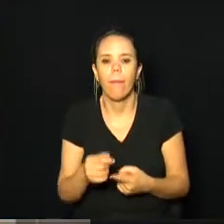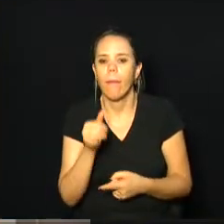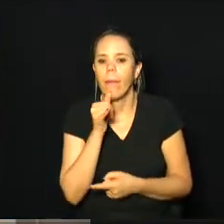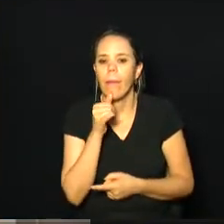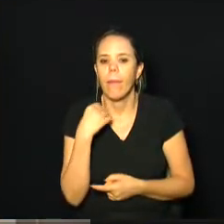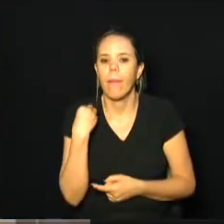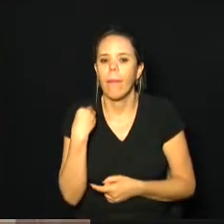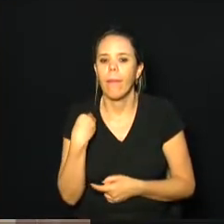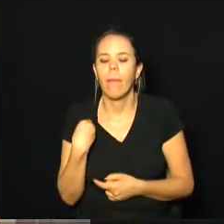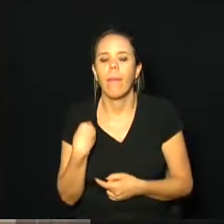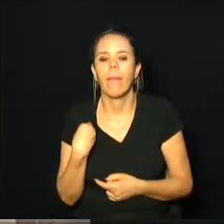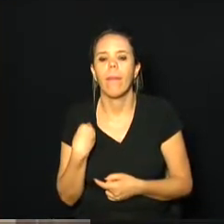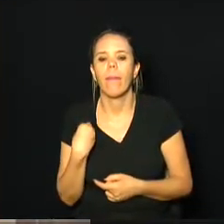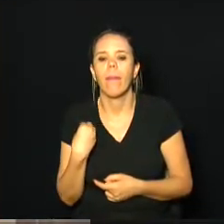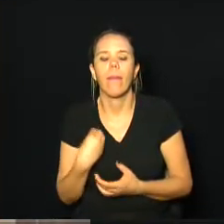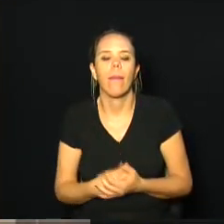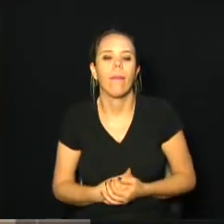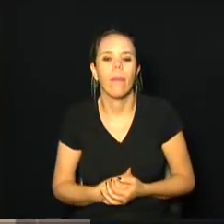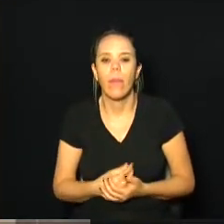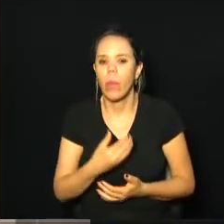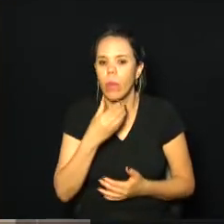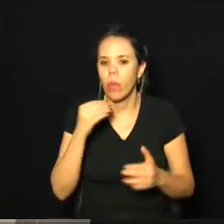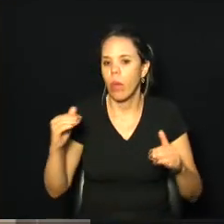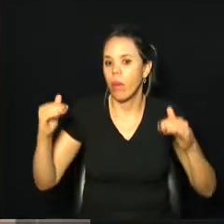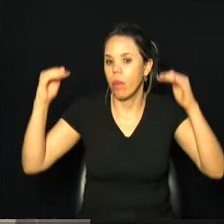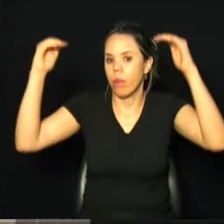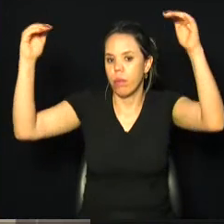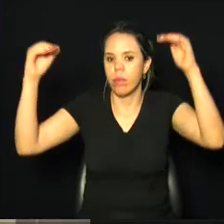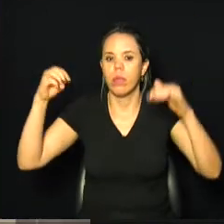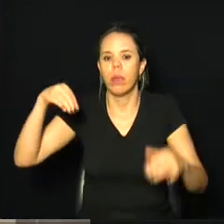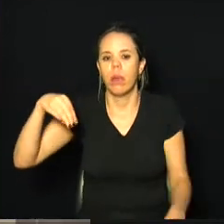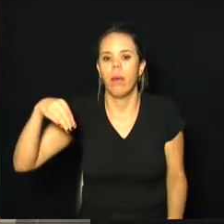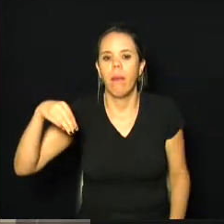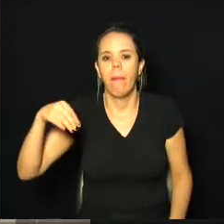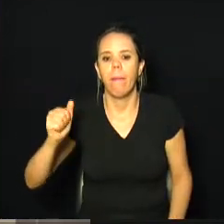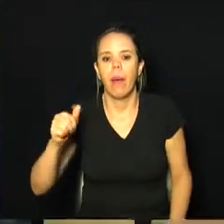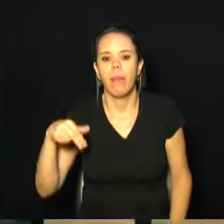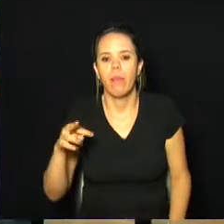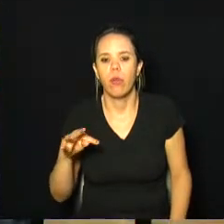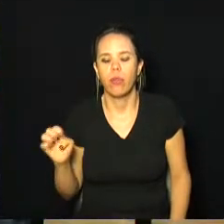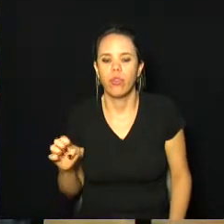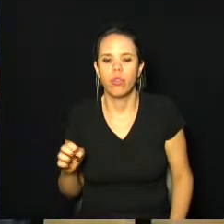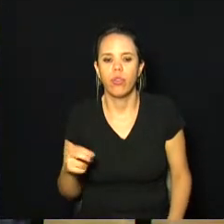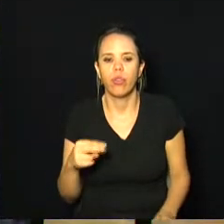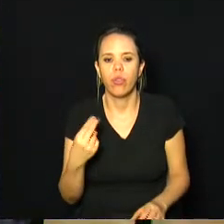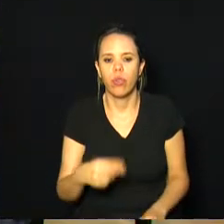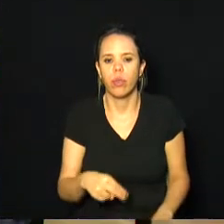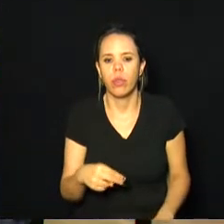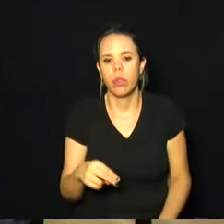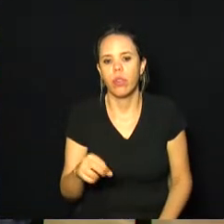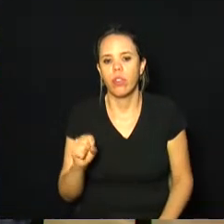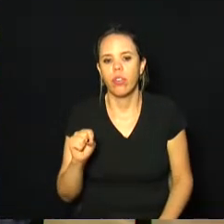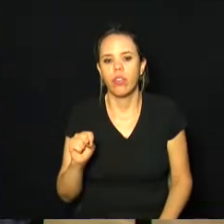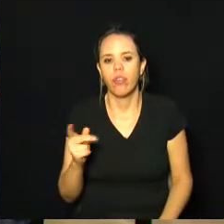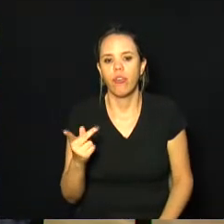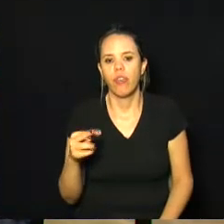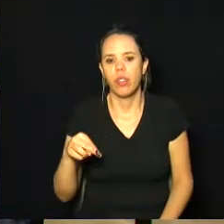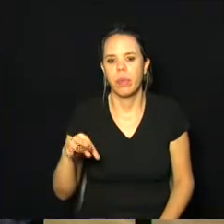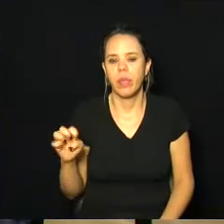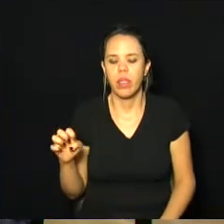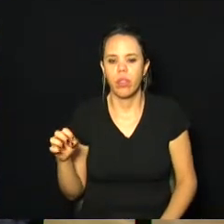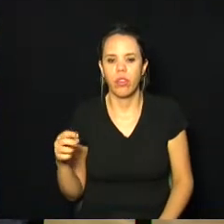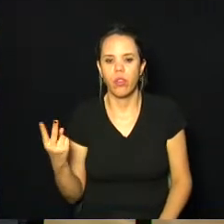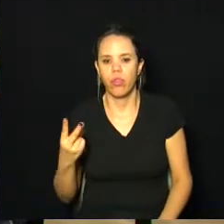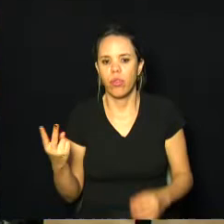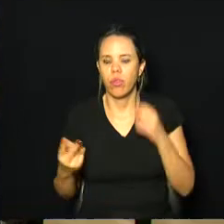ali o Mamute, né, jogando com como é o nome dele? Álvaro. O Schmidt. Não, o Schmidt